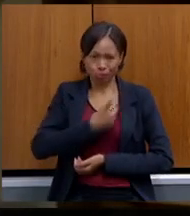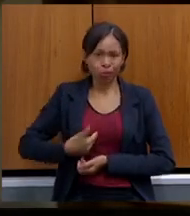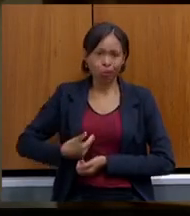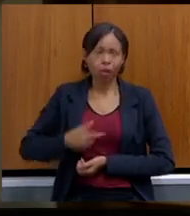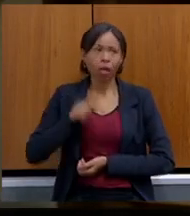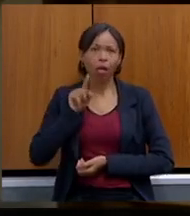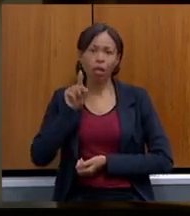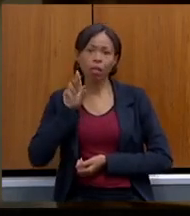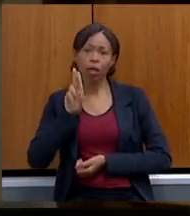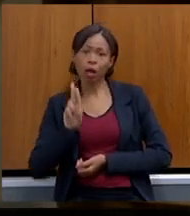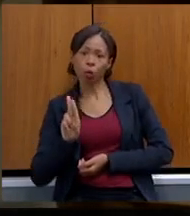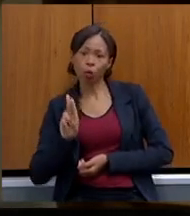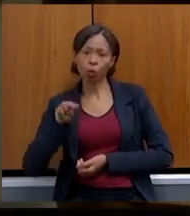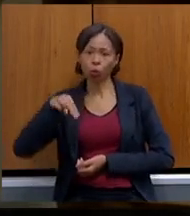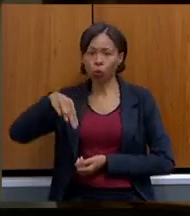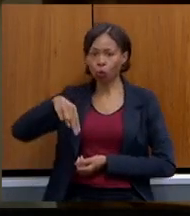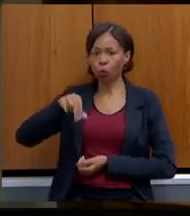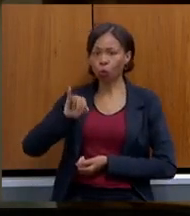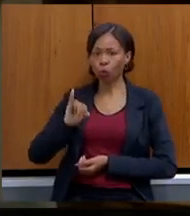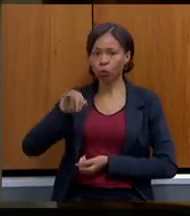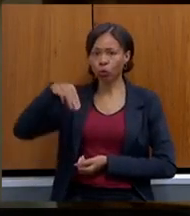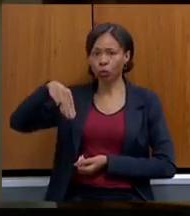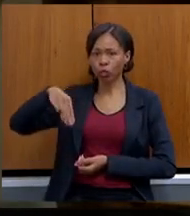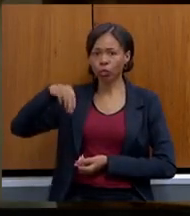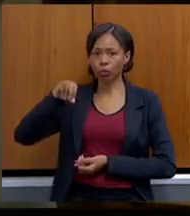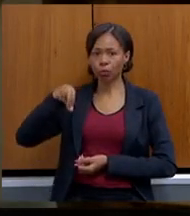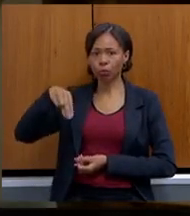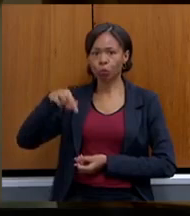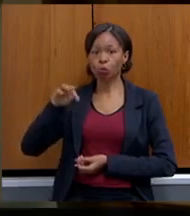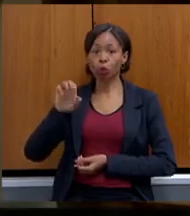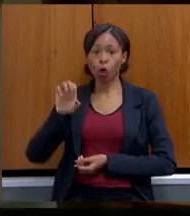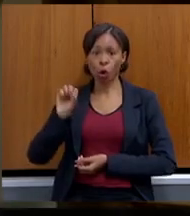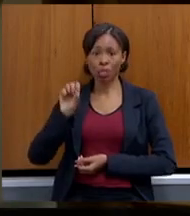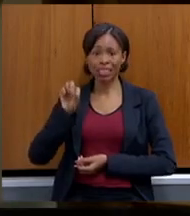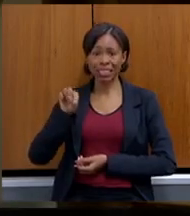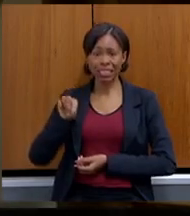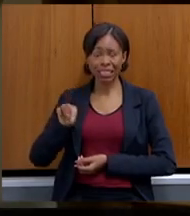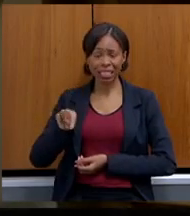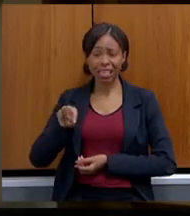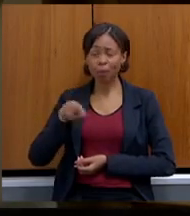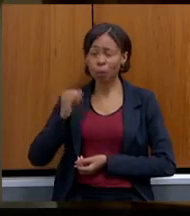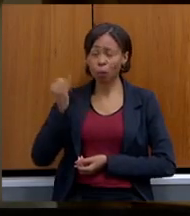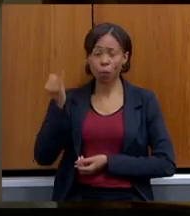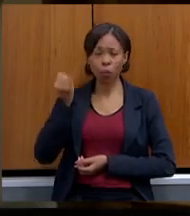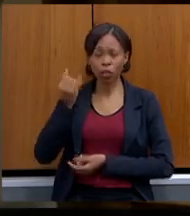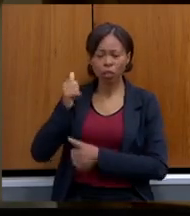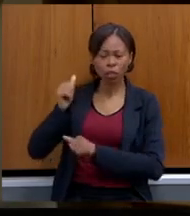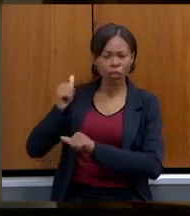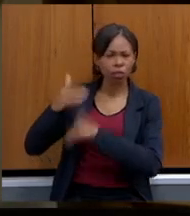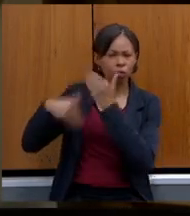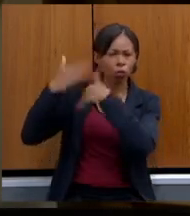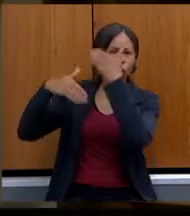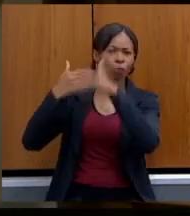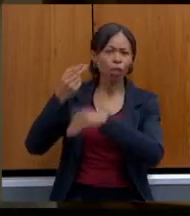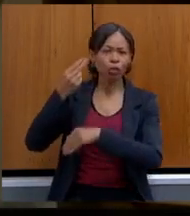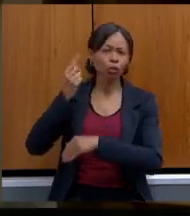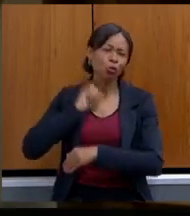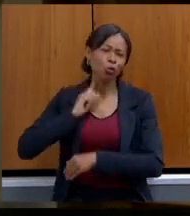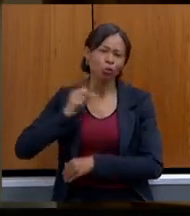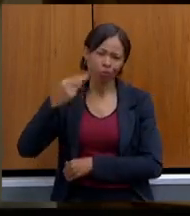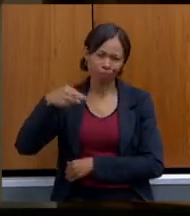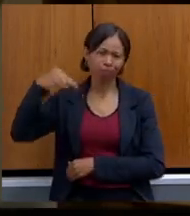só para terminar a secretária ela é um fator é desenvolvimento do nosso Divina nós podemos tranquilamente